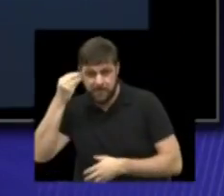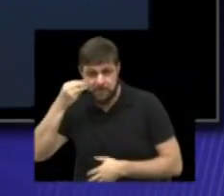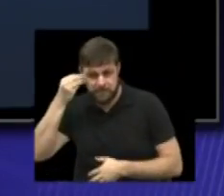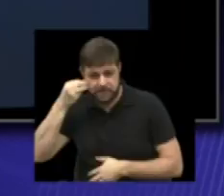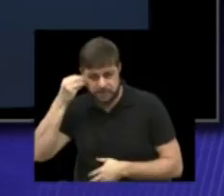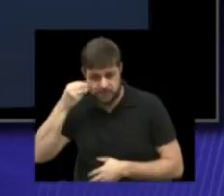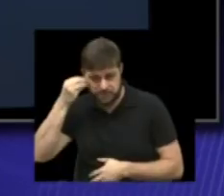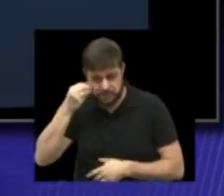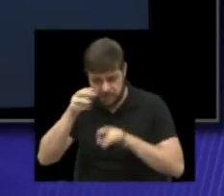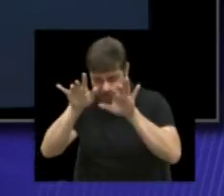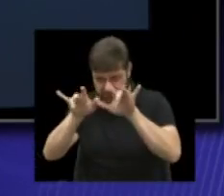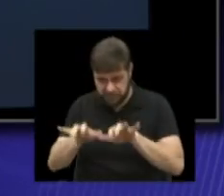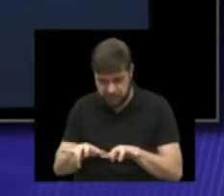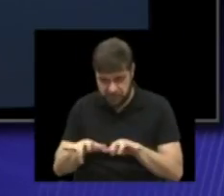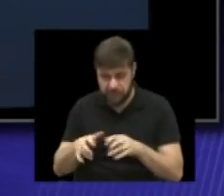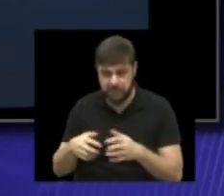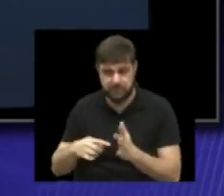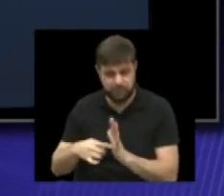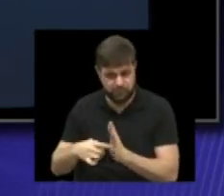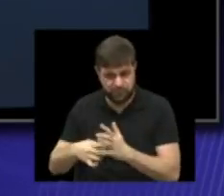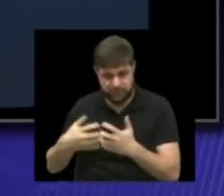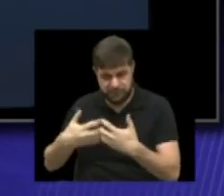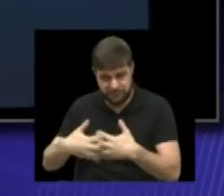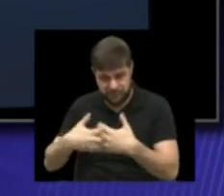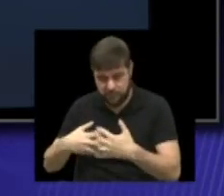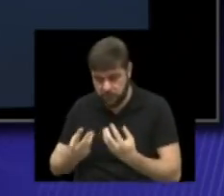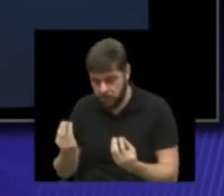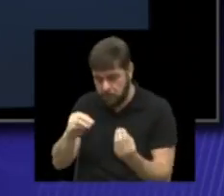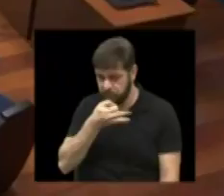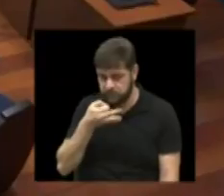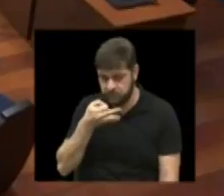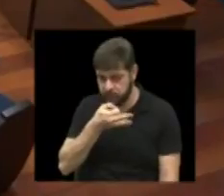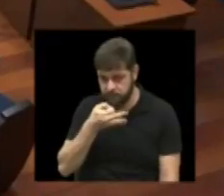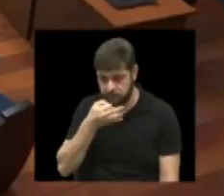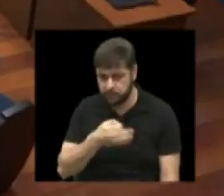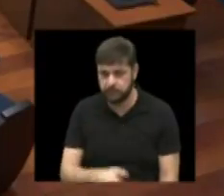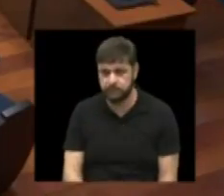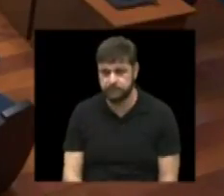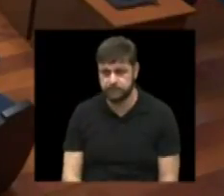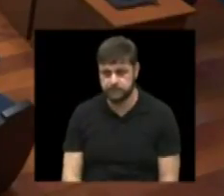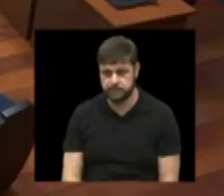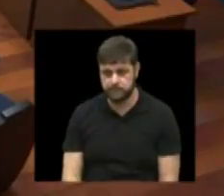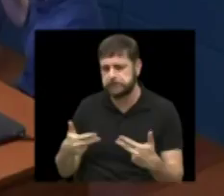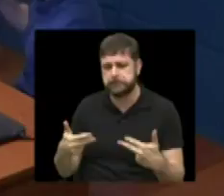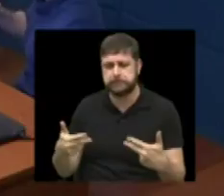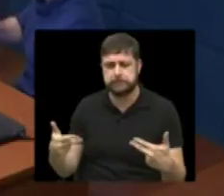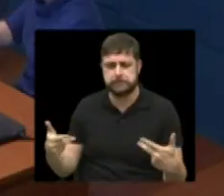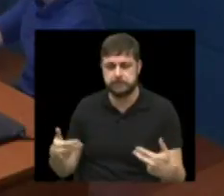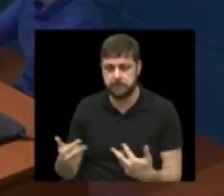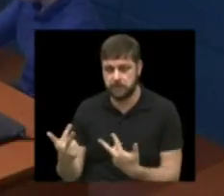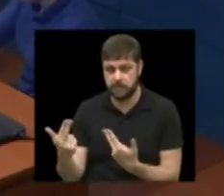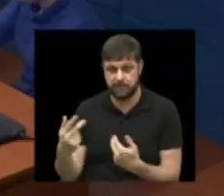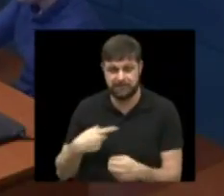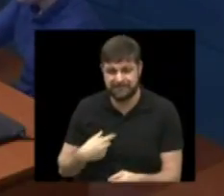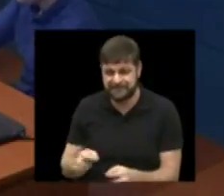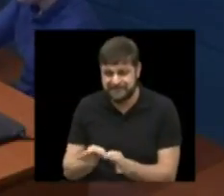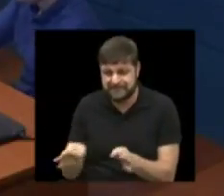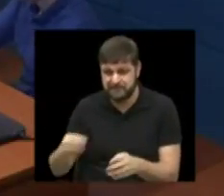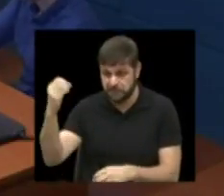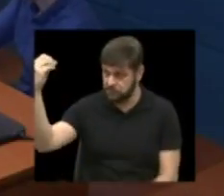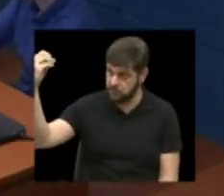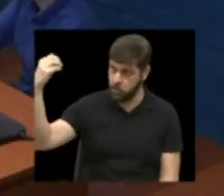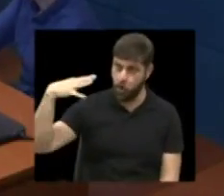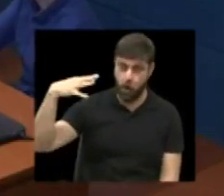as pessoas ainda opinar sobre as matérias da pasta. Os membros participantes têm o dever de fiscalizar e